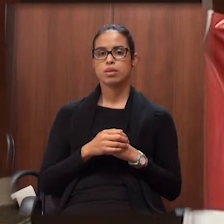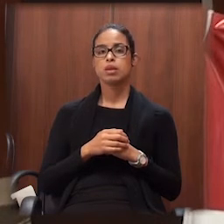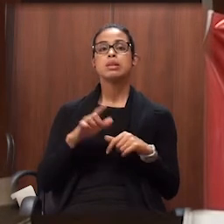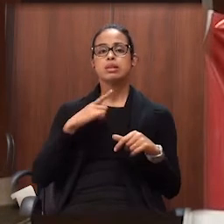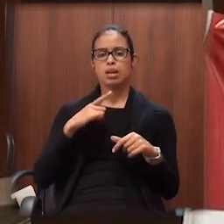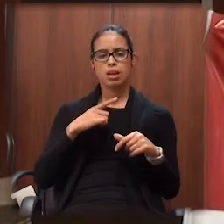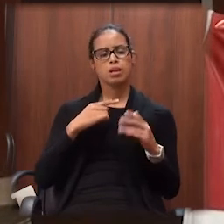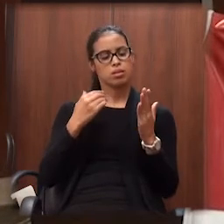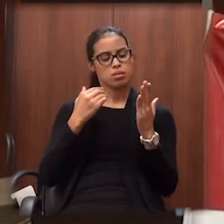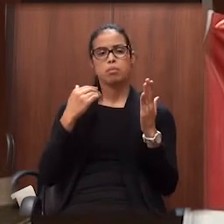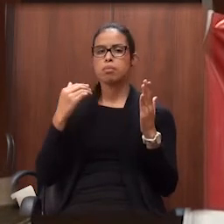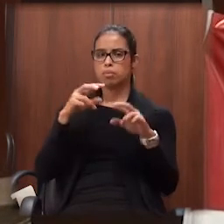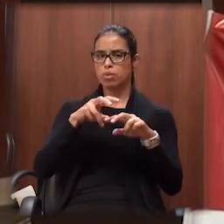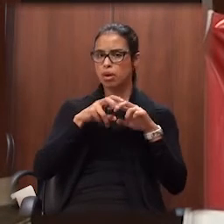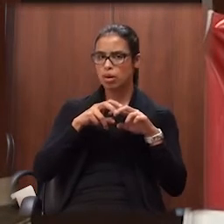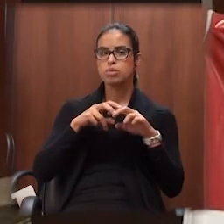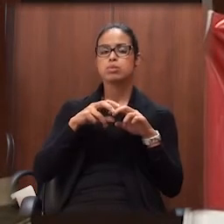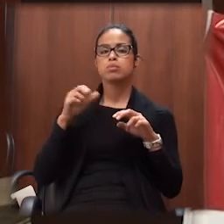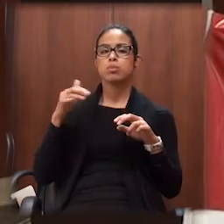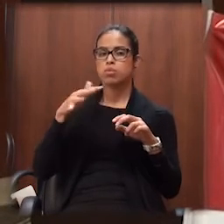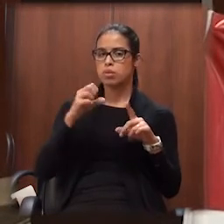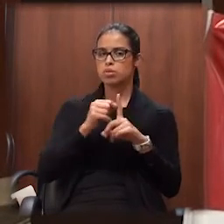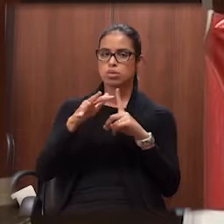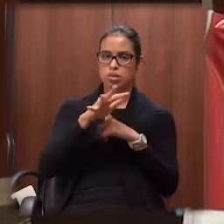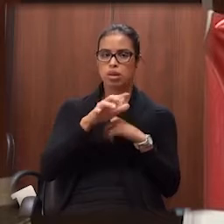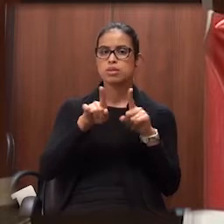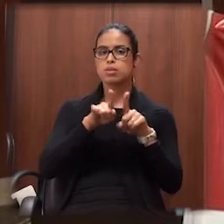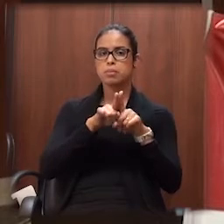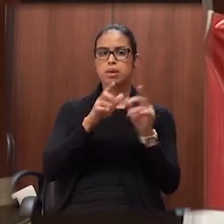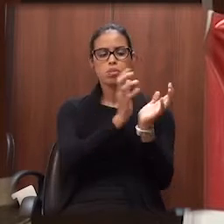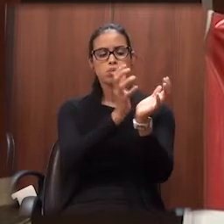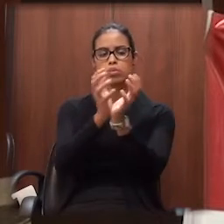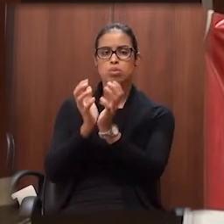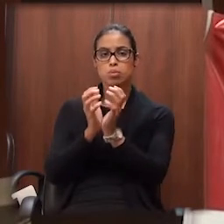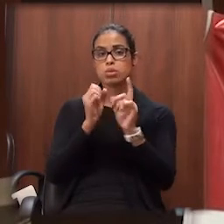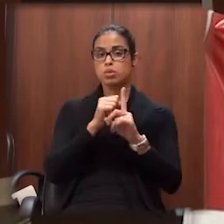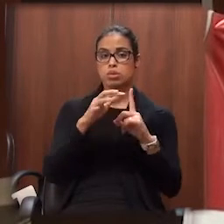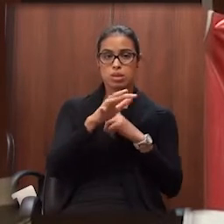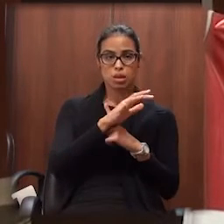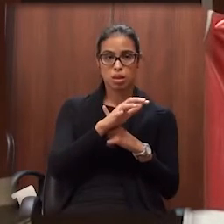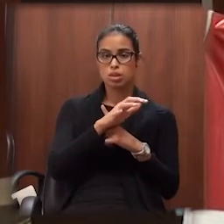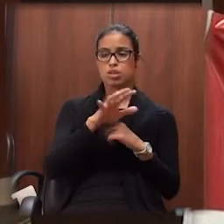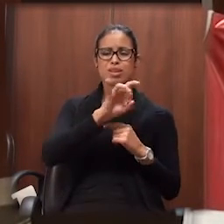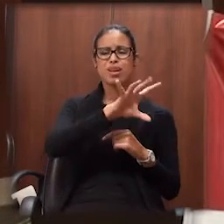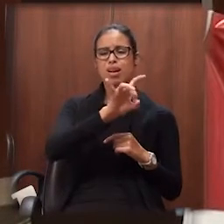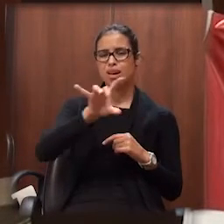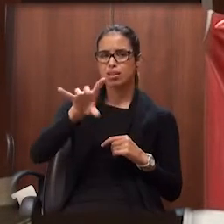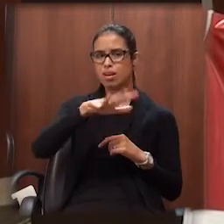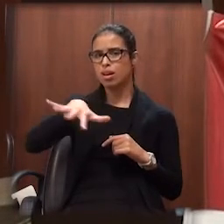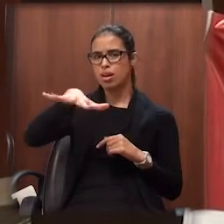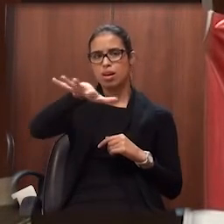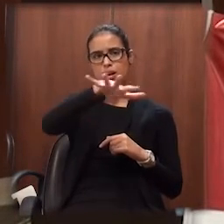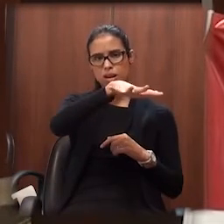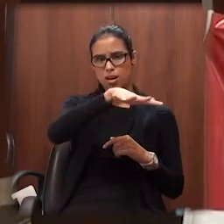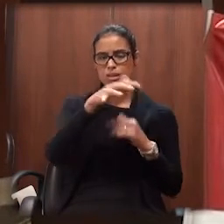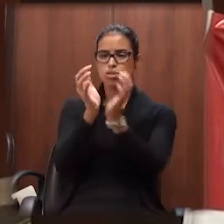movimentos sociais, seus grupos organizados da sociedade civil, seus ambientes de trabalho, enfim,